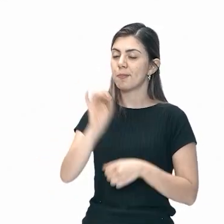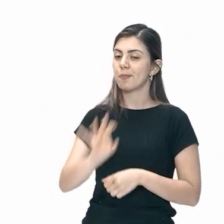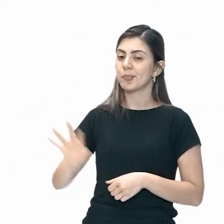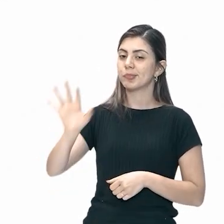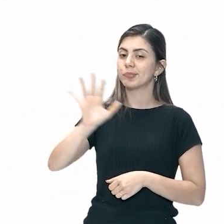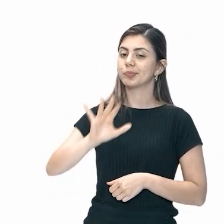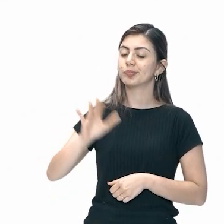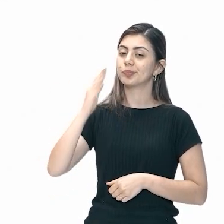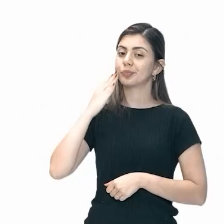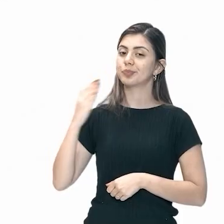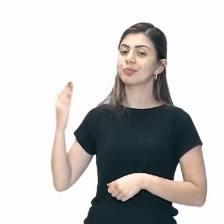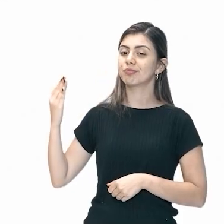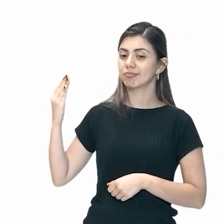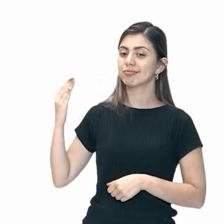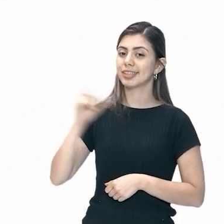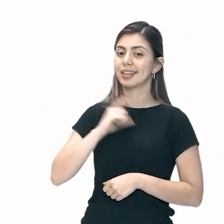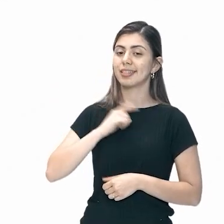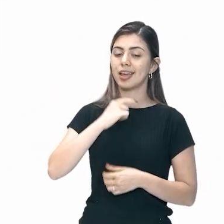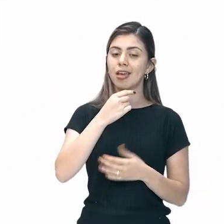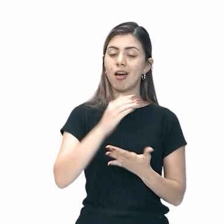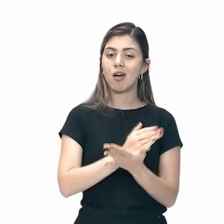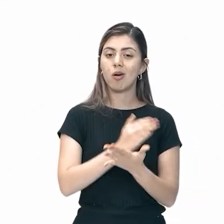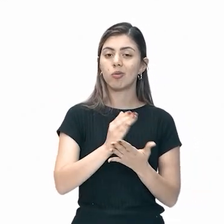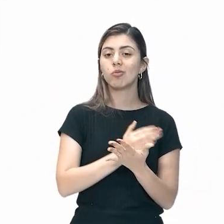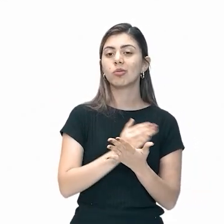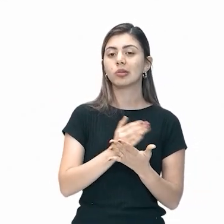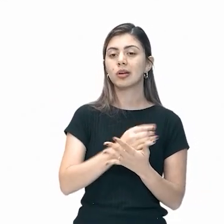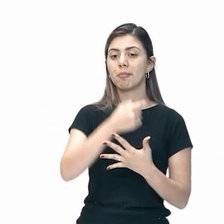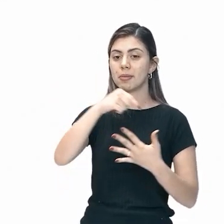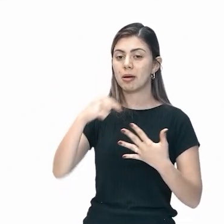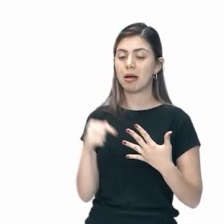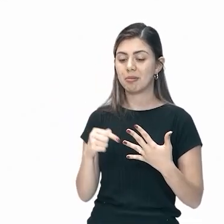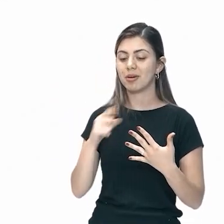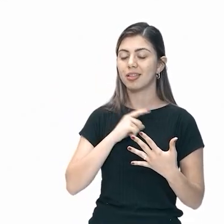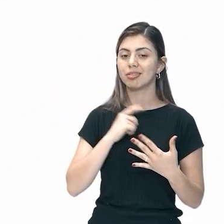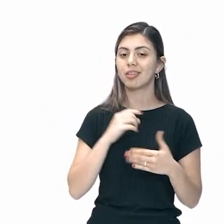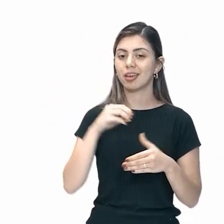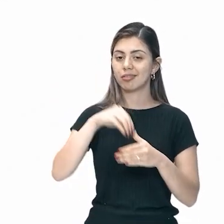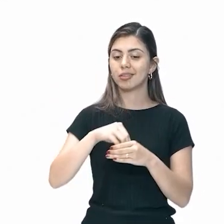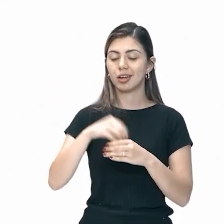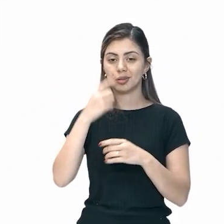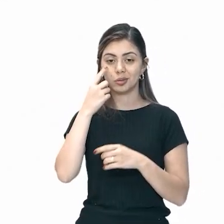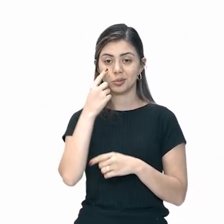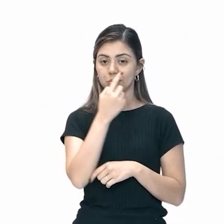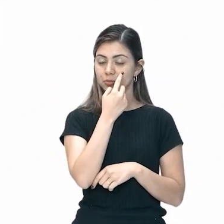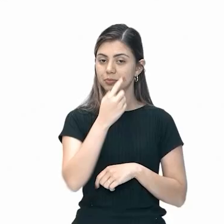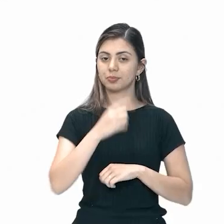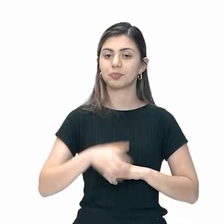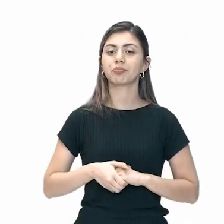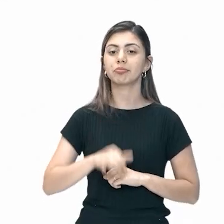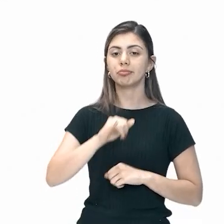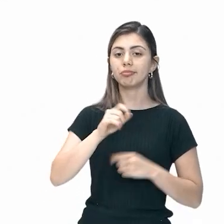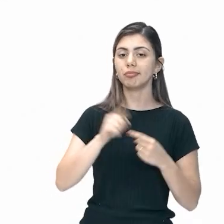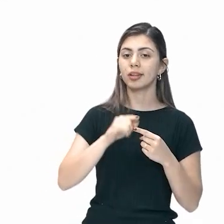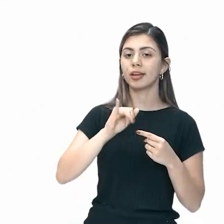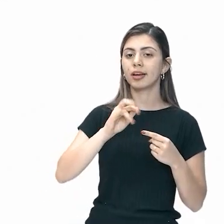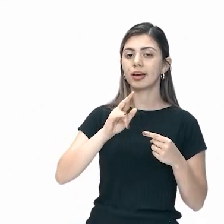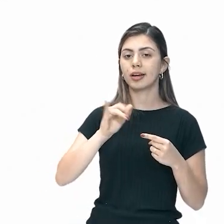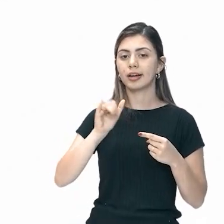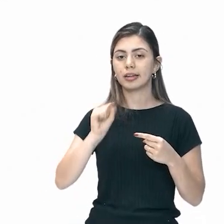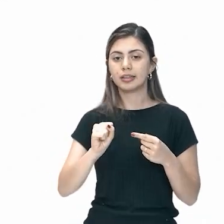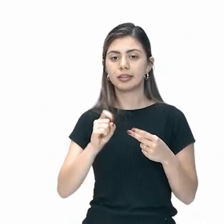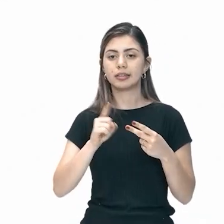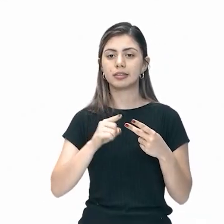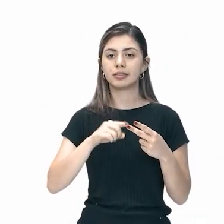nós temos alguns elementos do nosso olho humano, tá, pessoal? Então, nós temos aí a íris, a